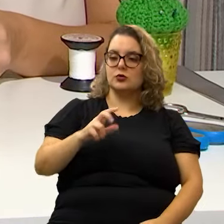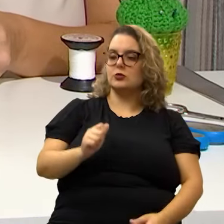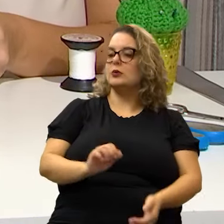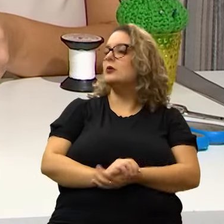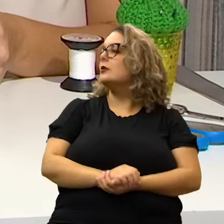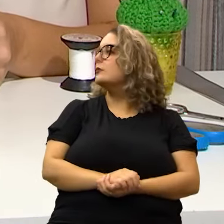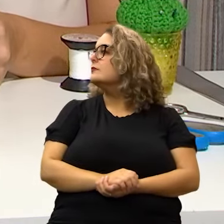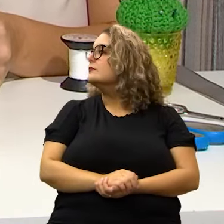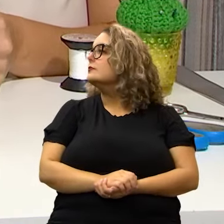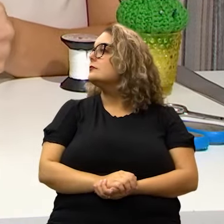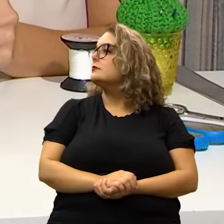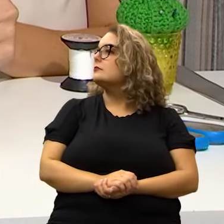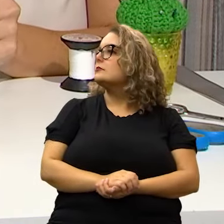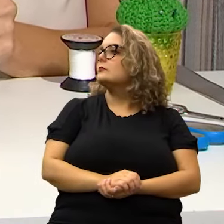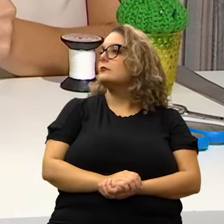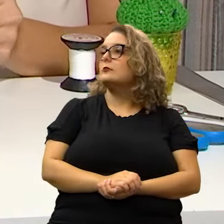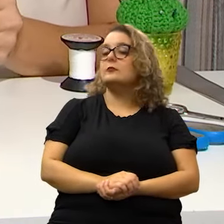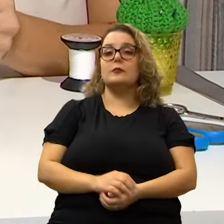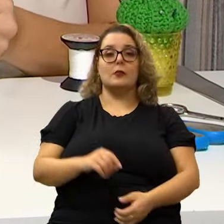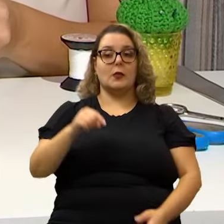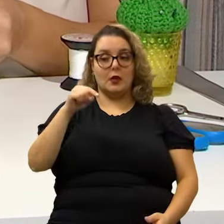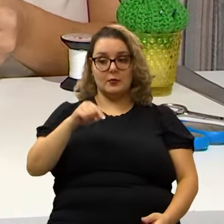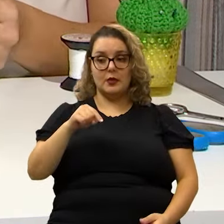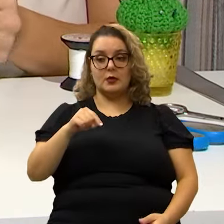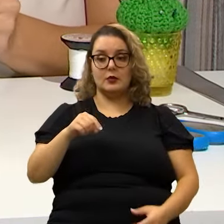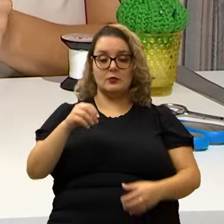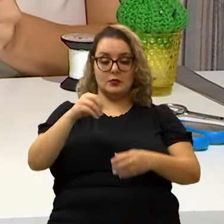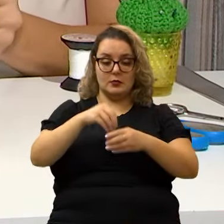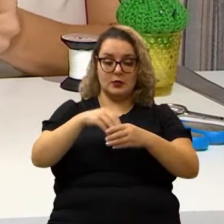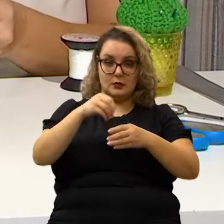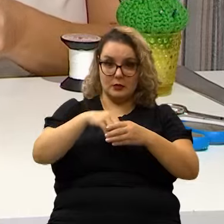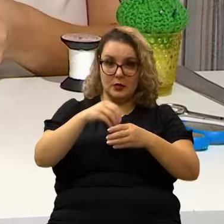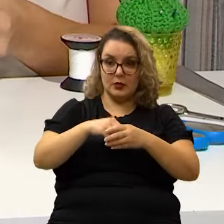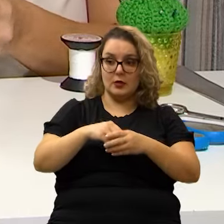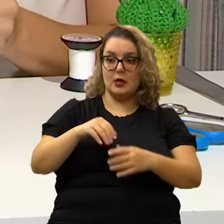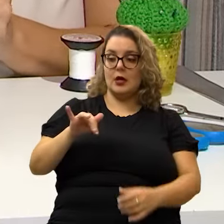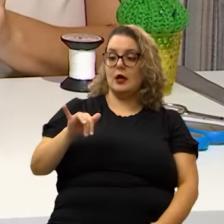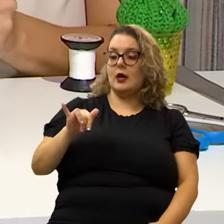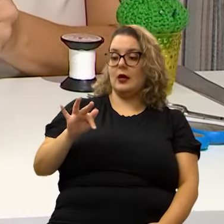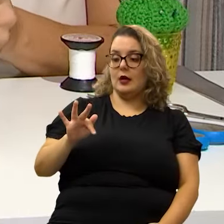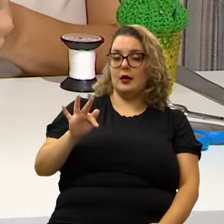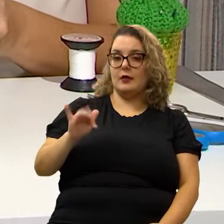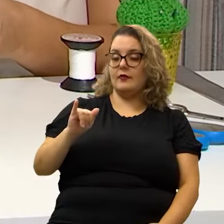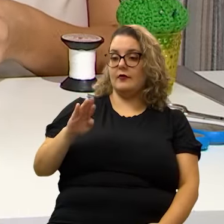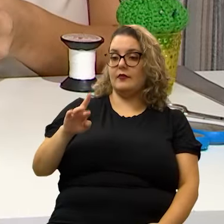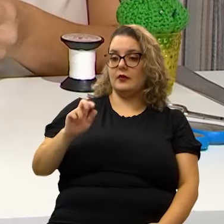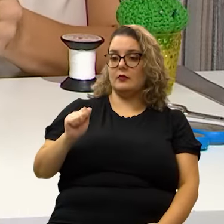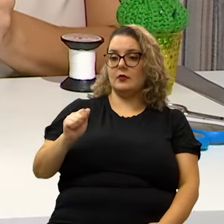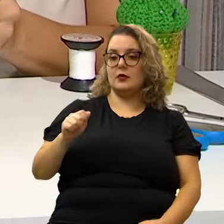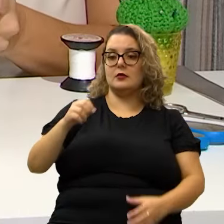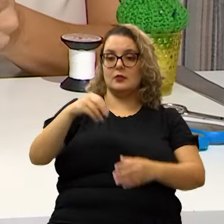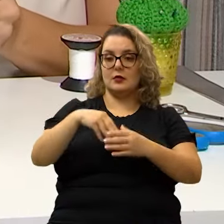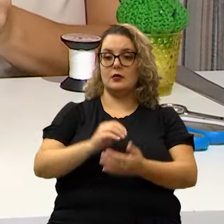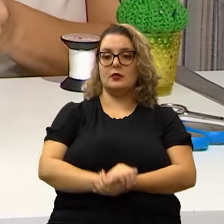trouxinha. Só que nesse caso, a gente vai enchê-la com a fibra de